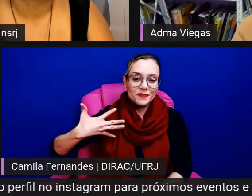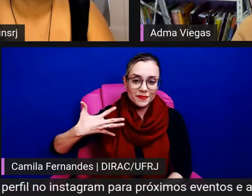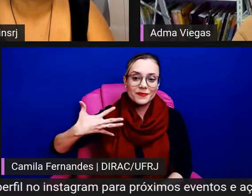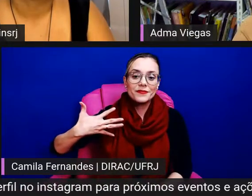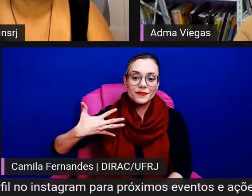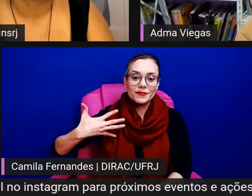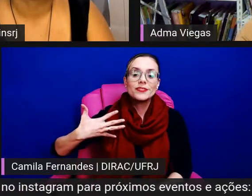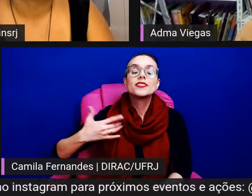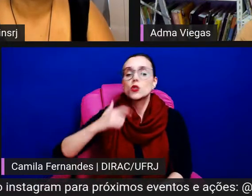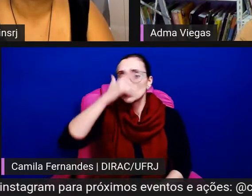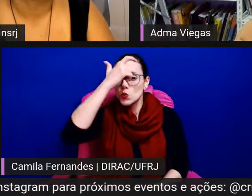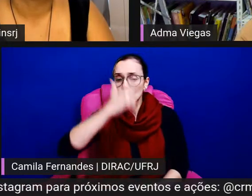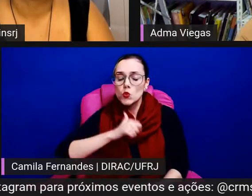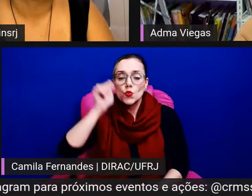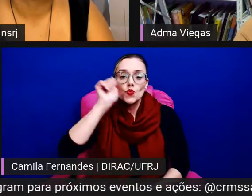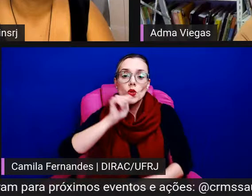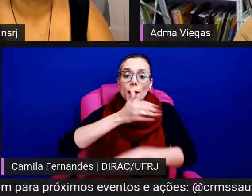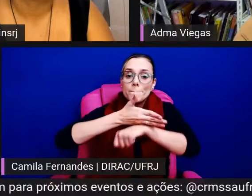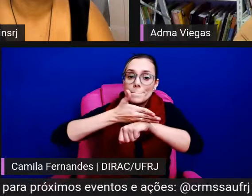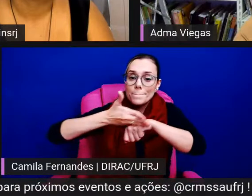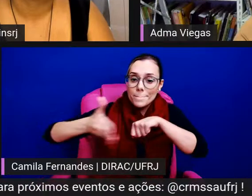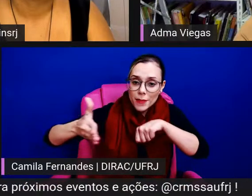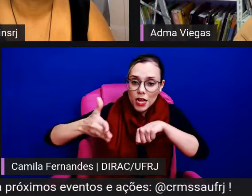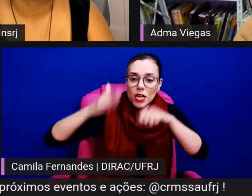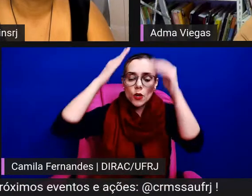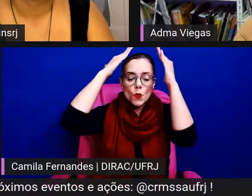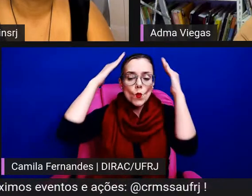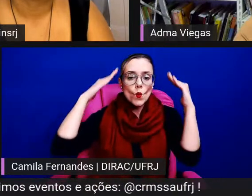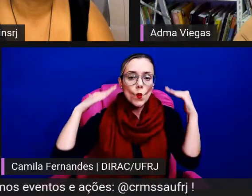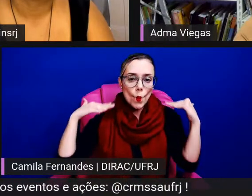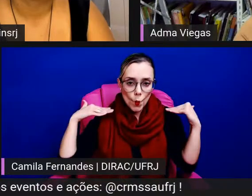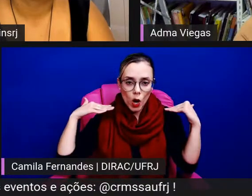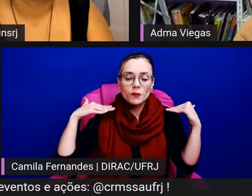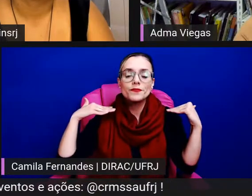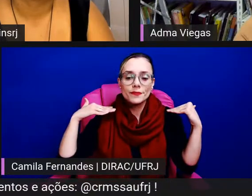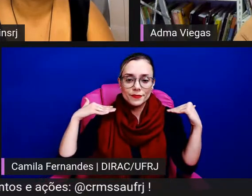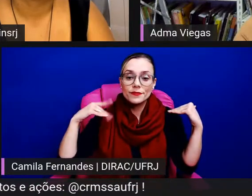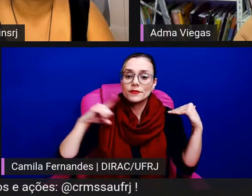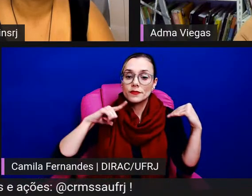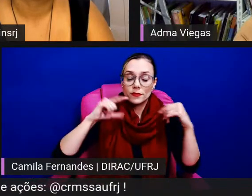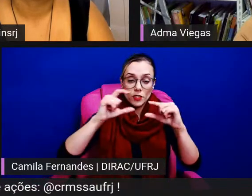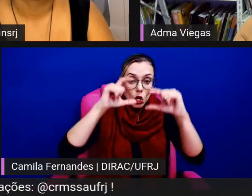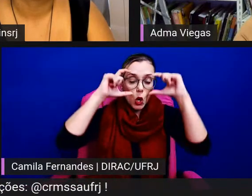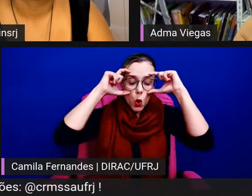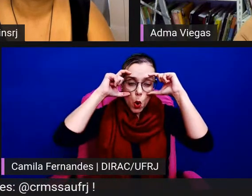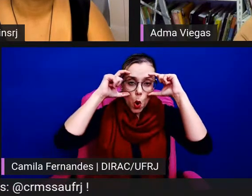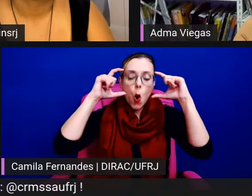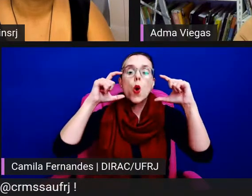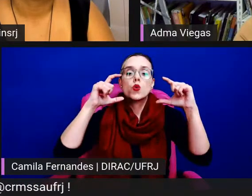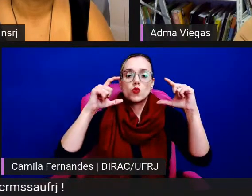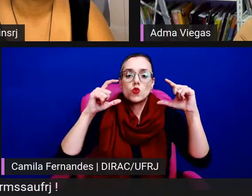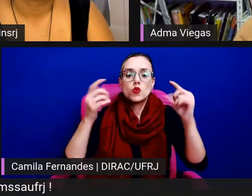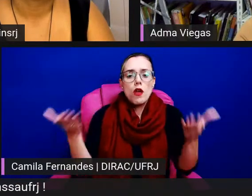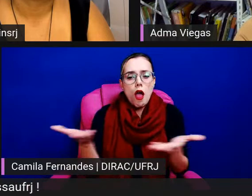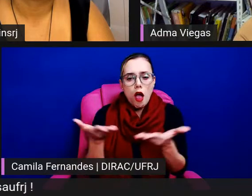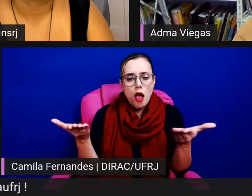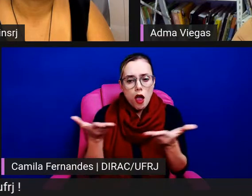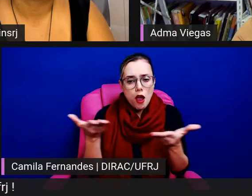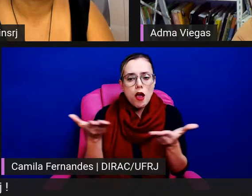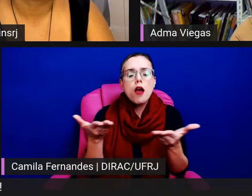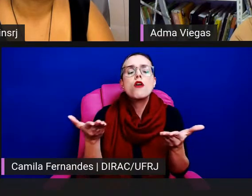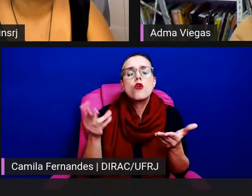mulher branca, de cabelos lisos, uso óculos, estou usando uma